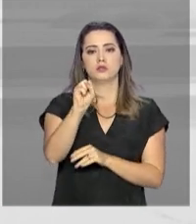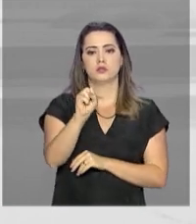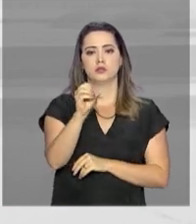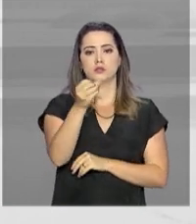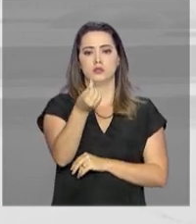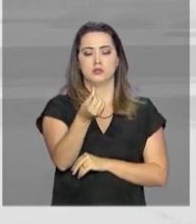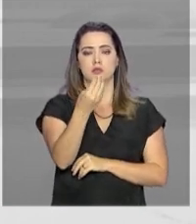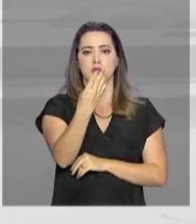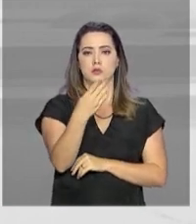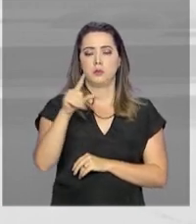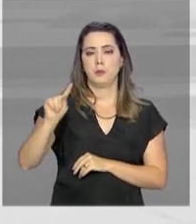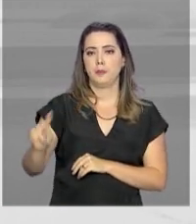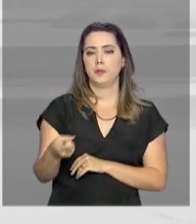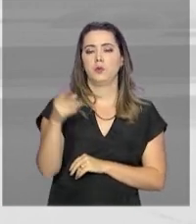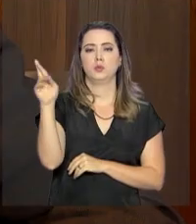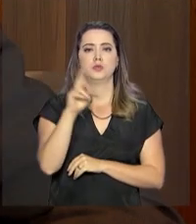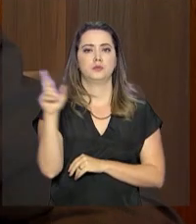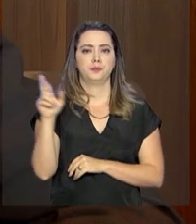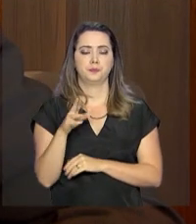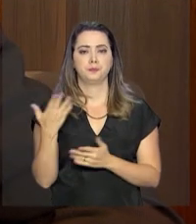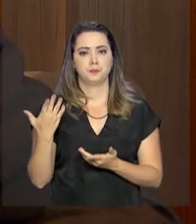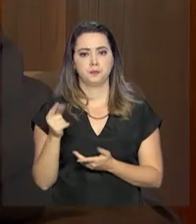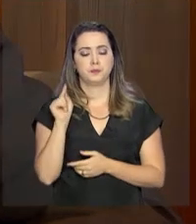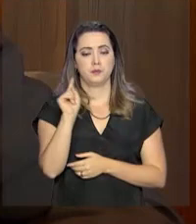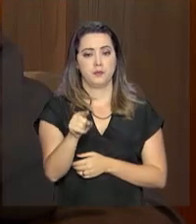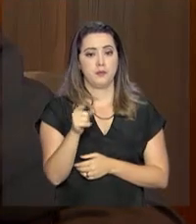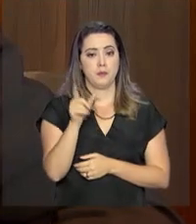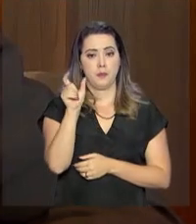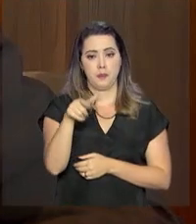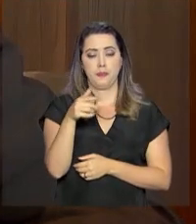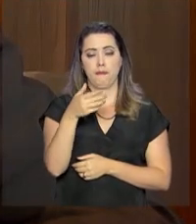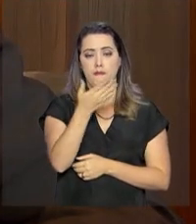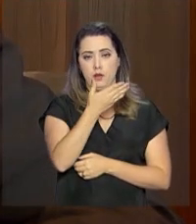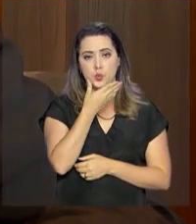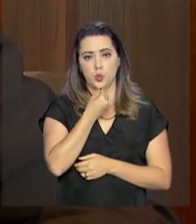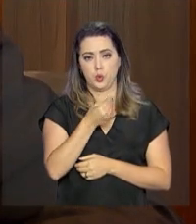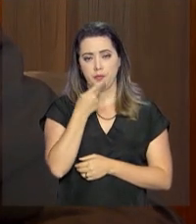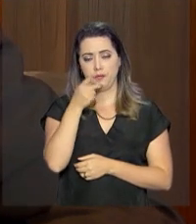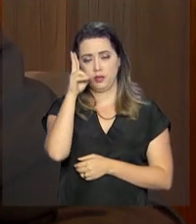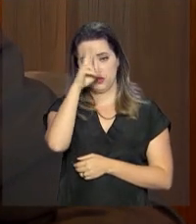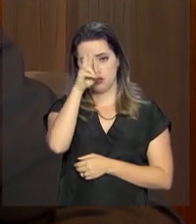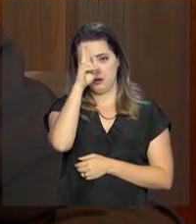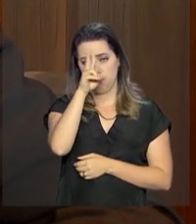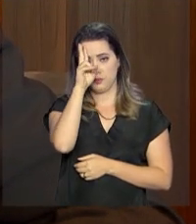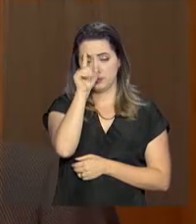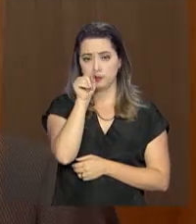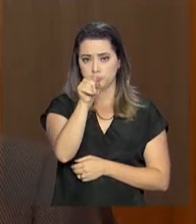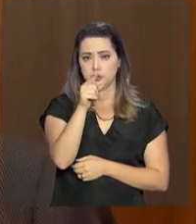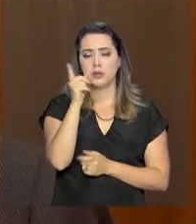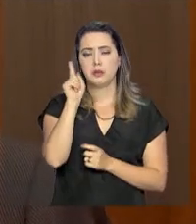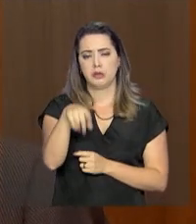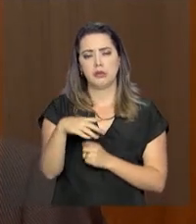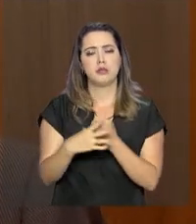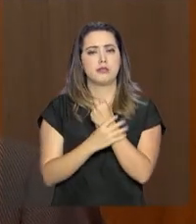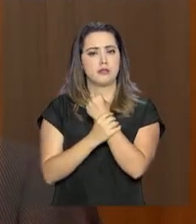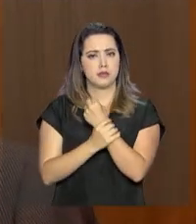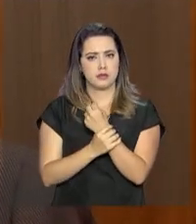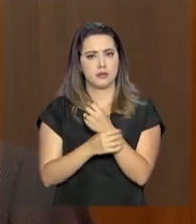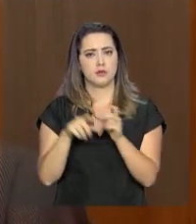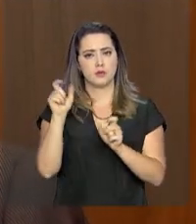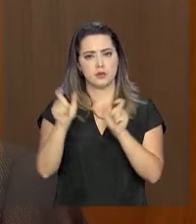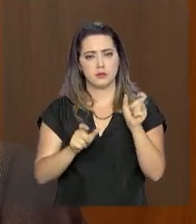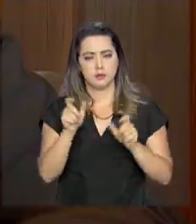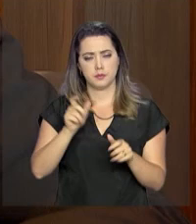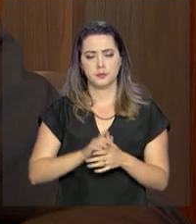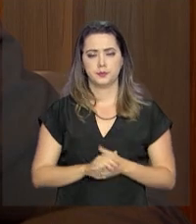864 mil reais o gerente deste hotel lembra que o registro é uma garantia de segurança para os